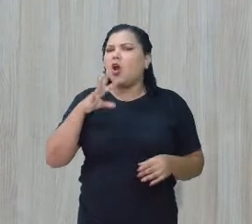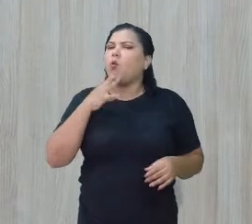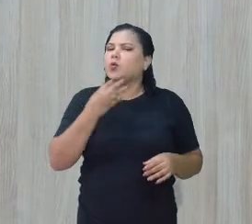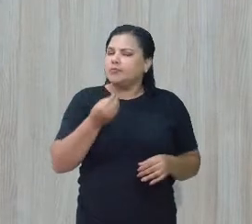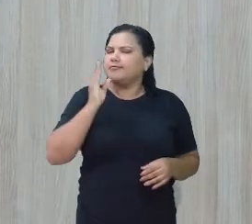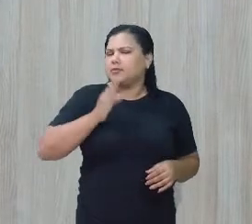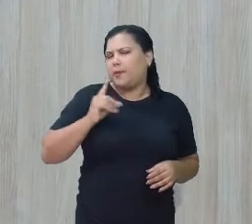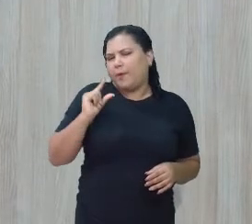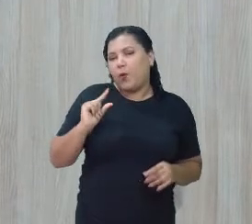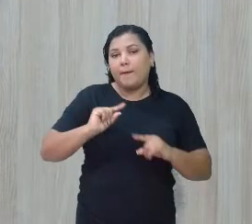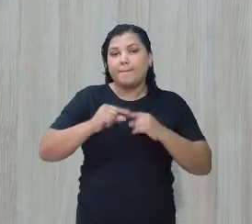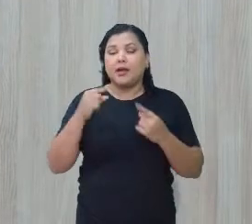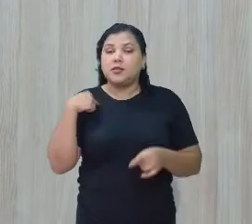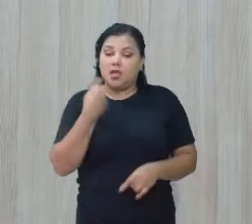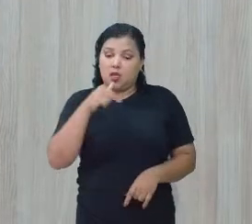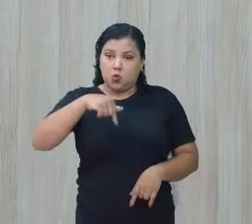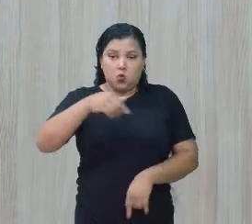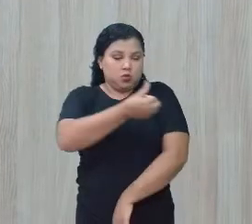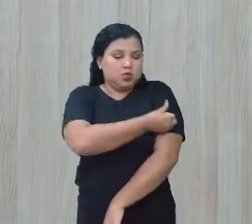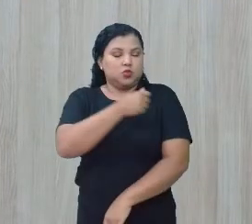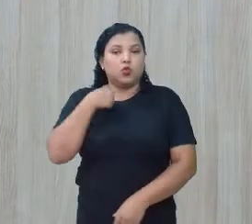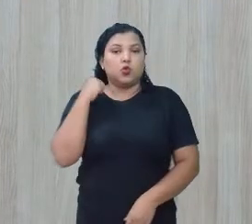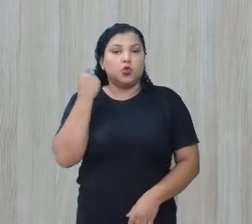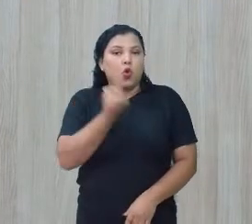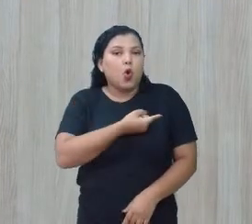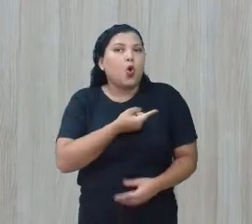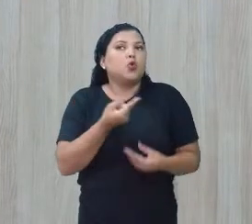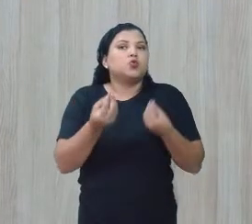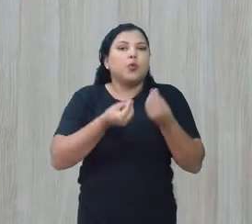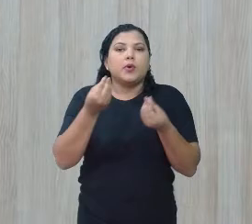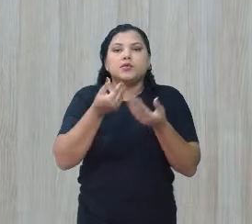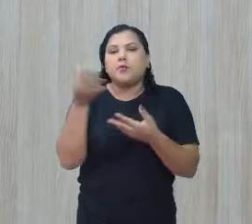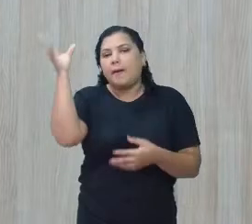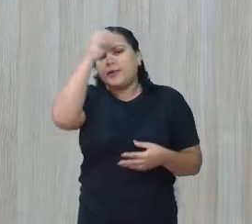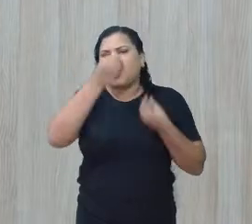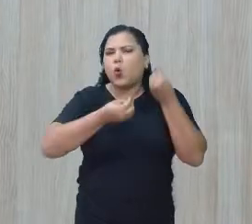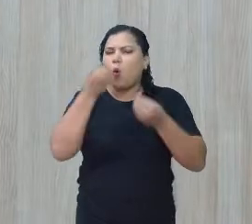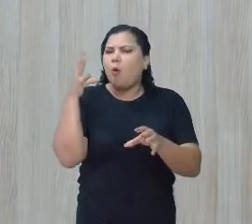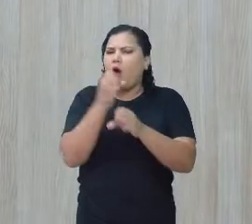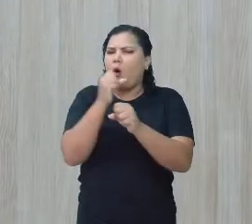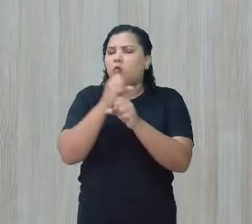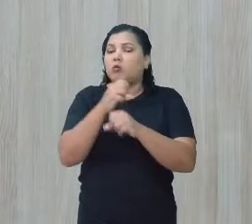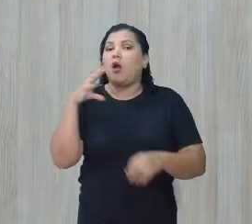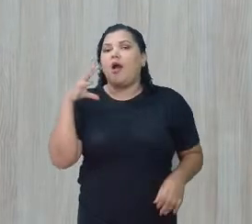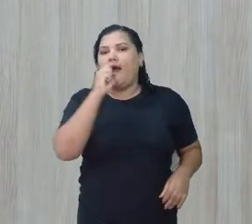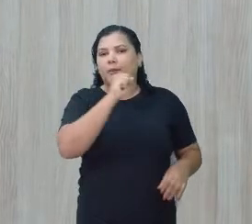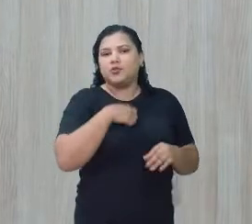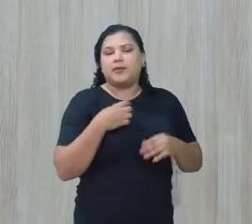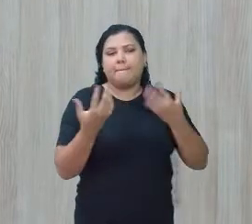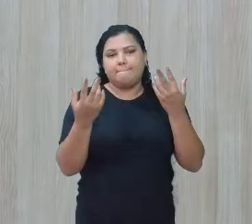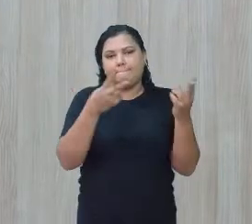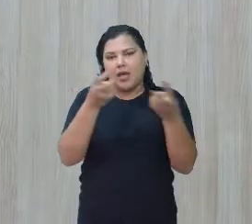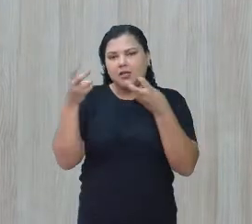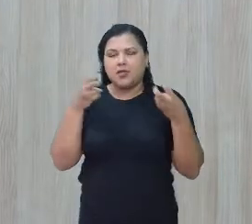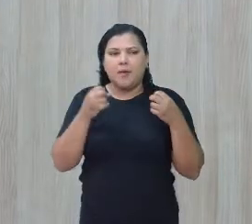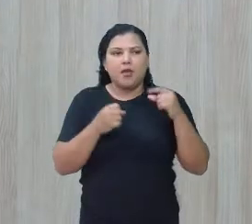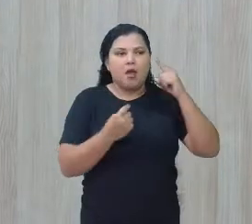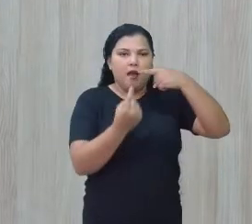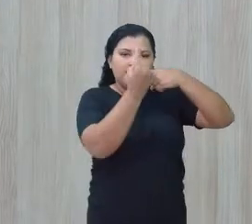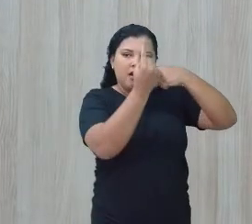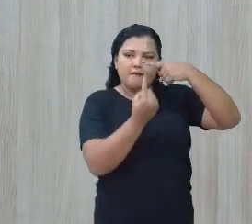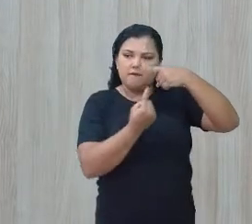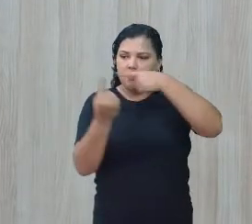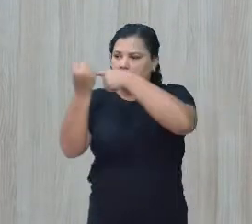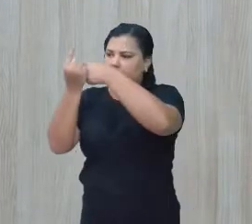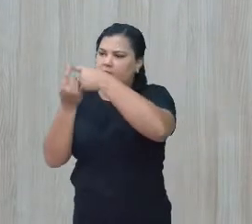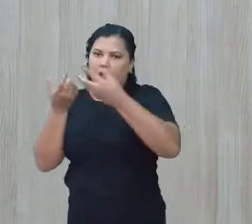algumas situações que ajudam o cálculo a ser feito de maneira mais rápida, né? A gente começa a perceber aí a relação entre as frações,